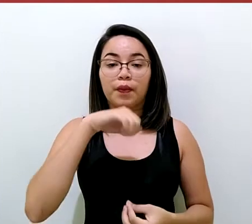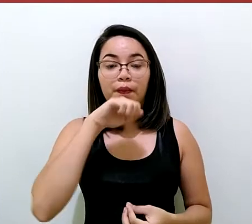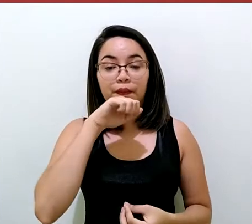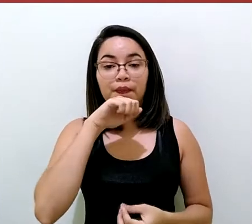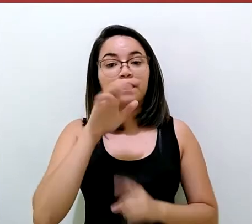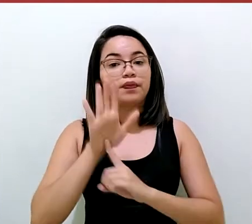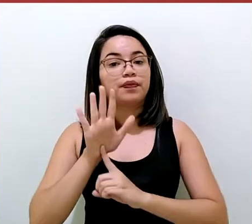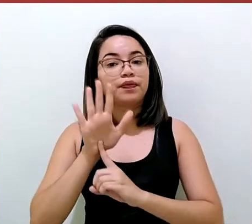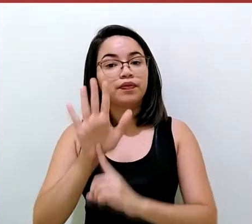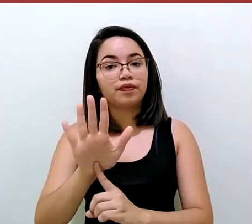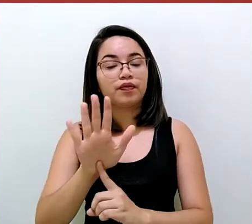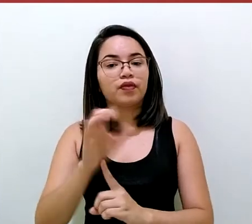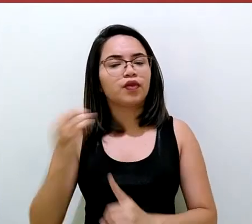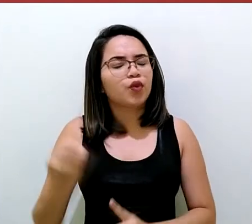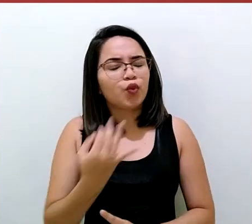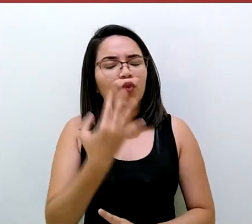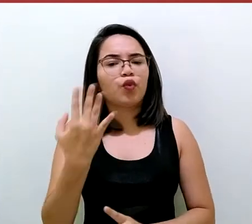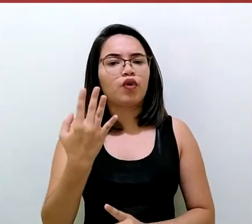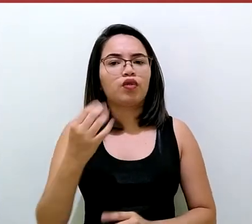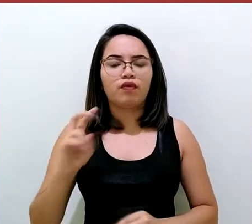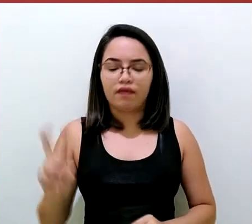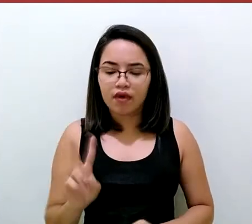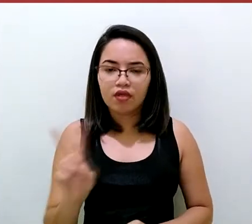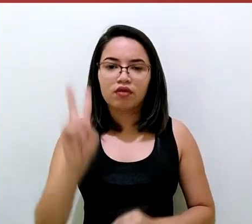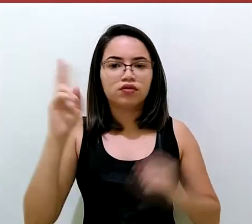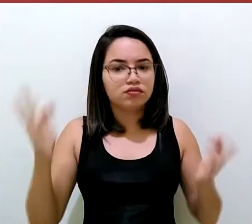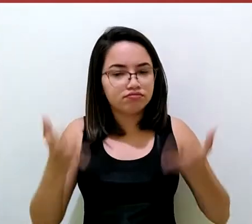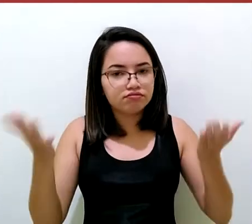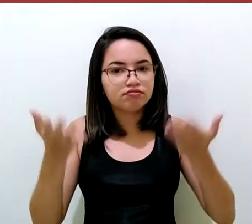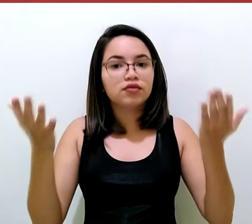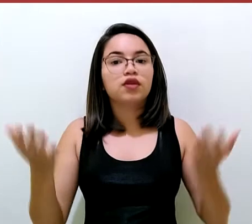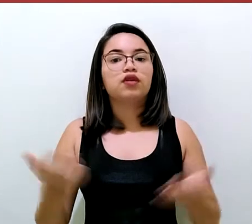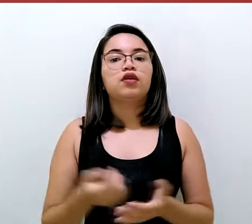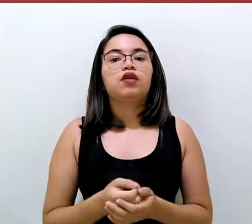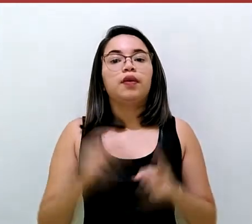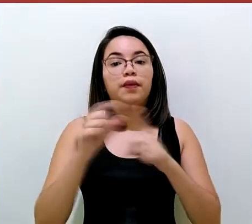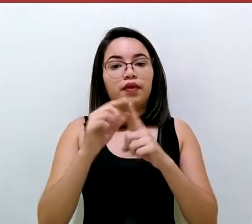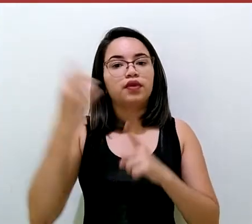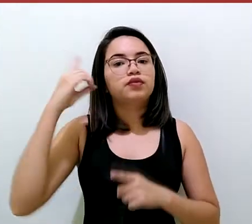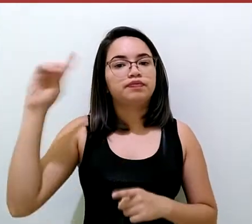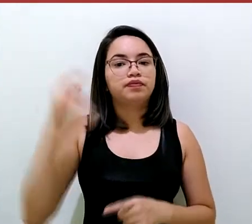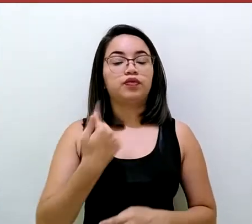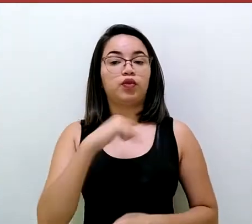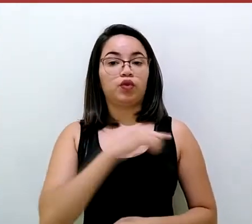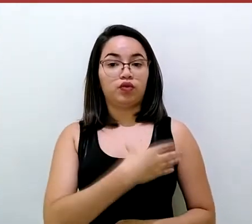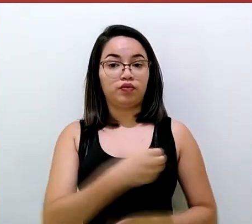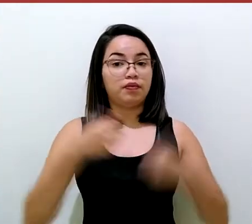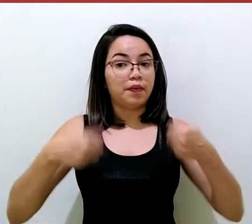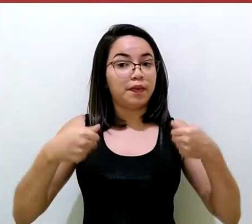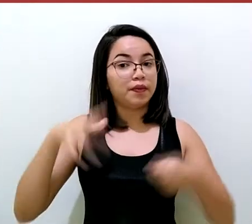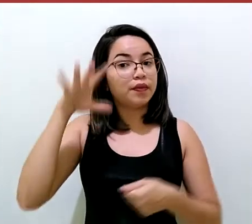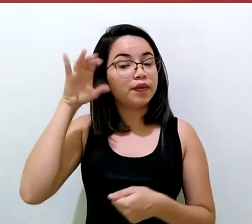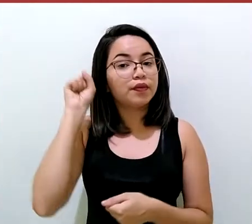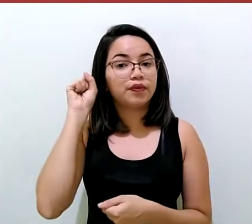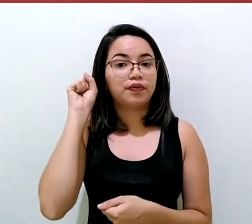pais, demonstrar o quanto valorizamos a palavra de Deus. Nossos filhos precisam ouvir